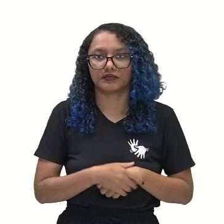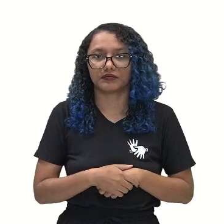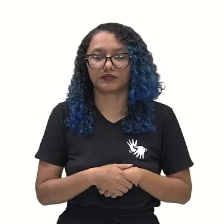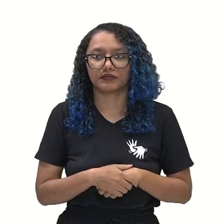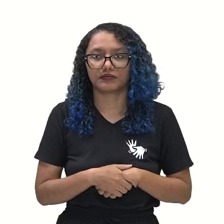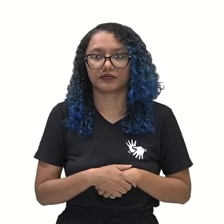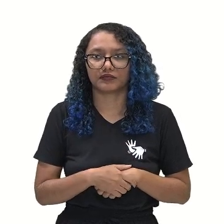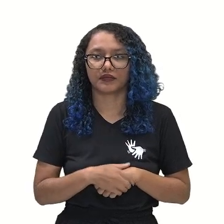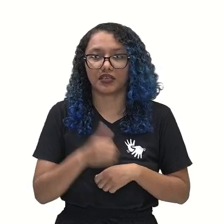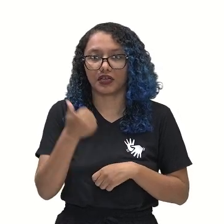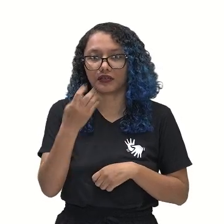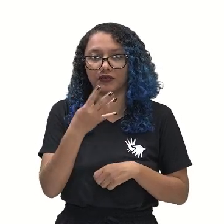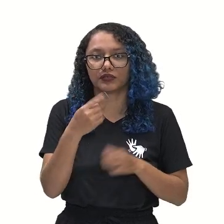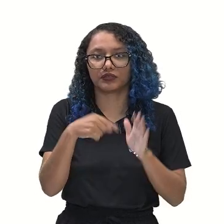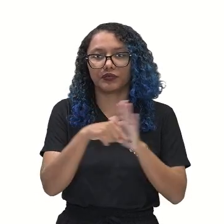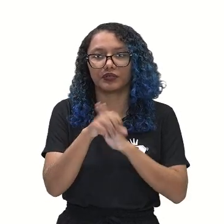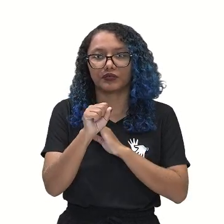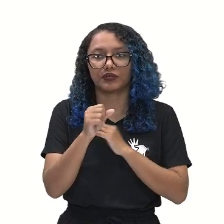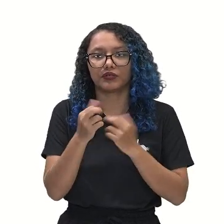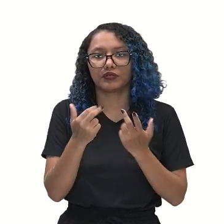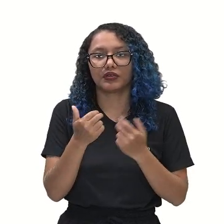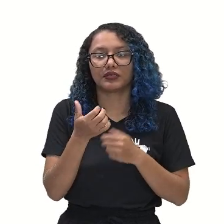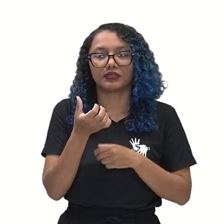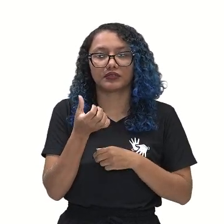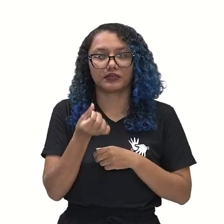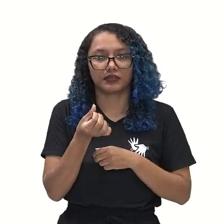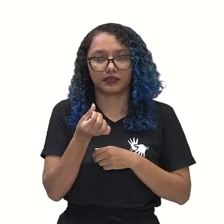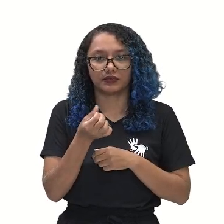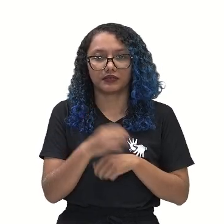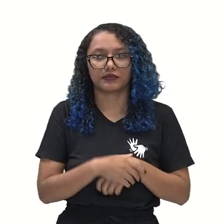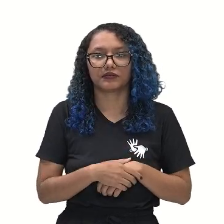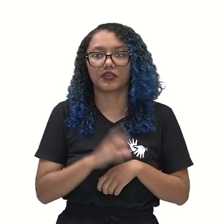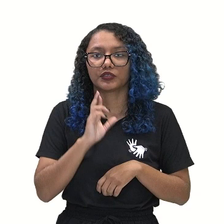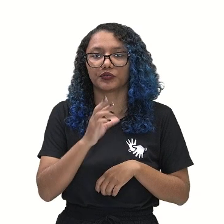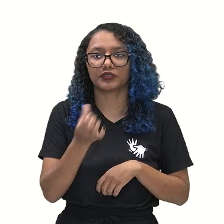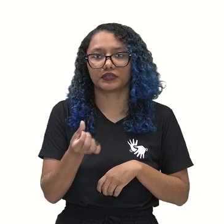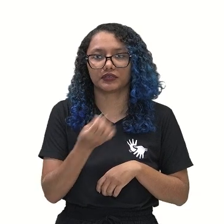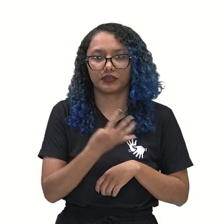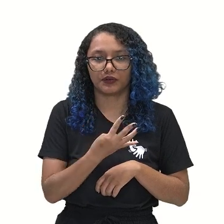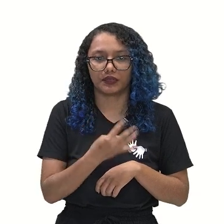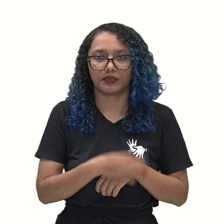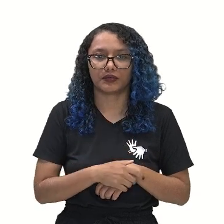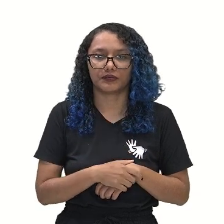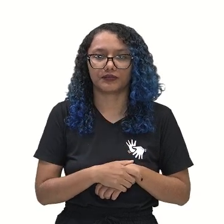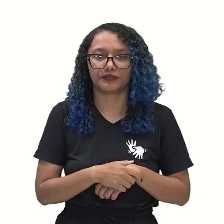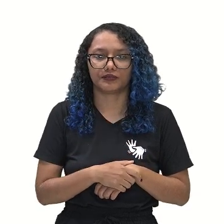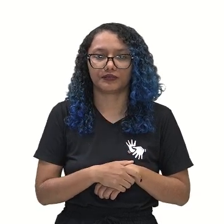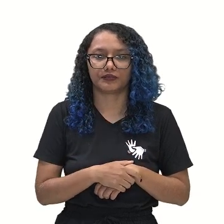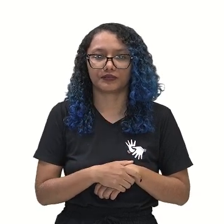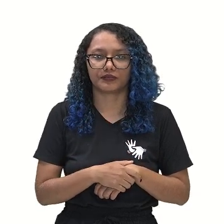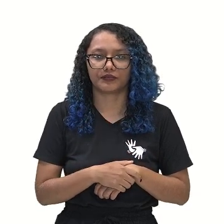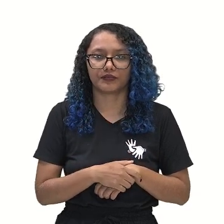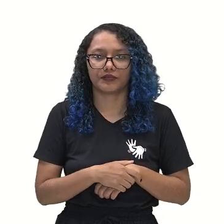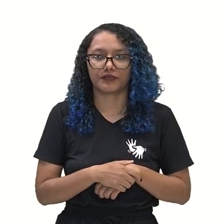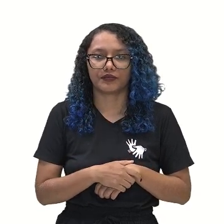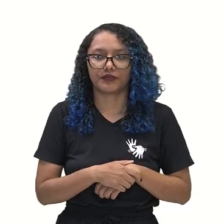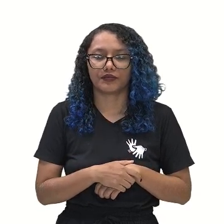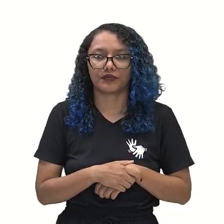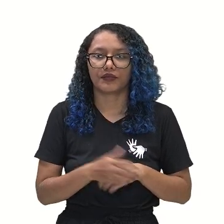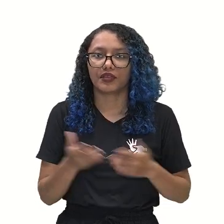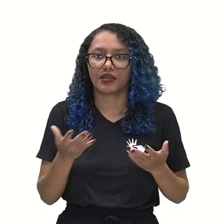4, 12, vai 8, 7, 15, 64, olha. E agora, meu povo, nós vamos determinar